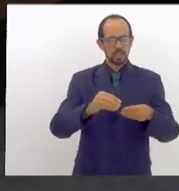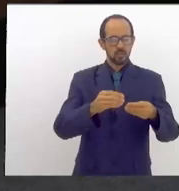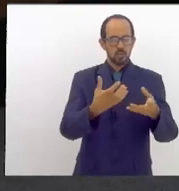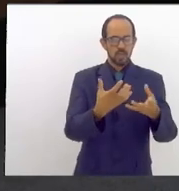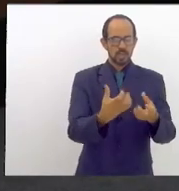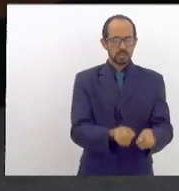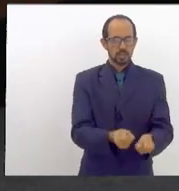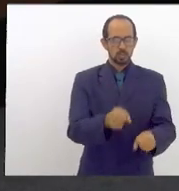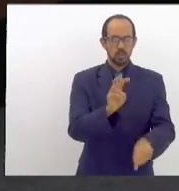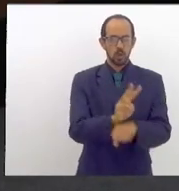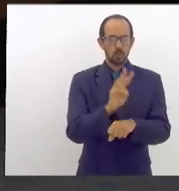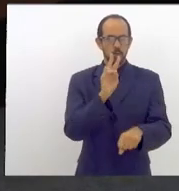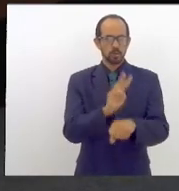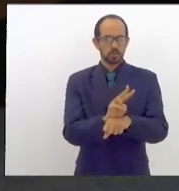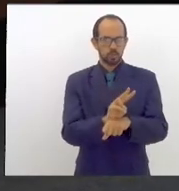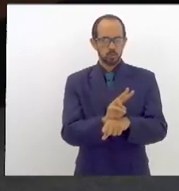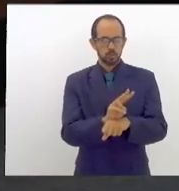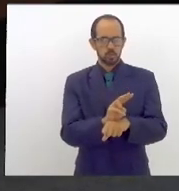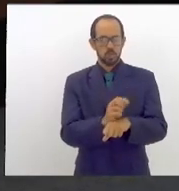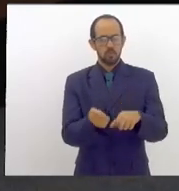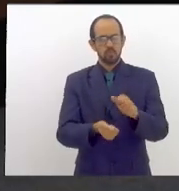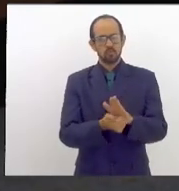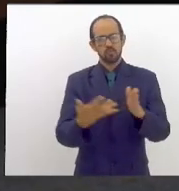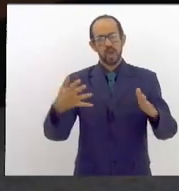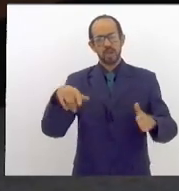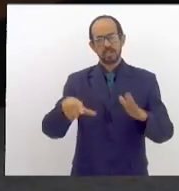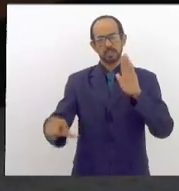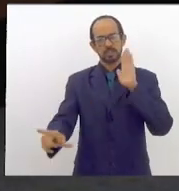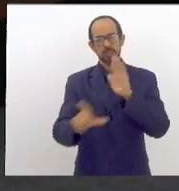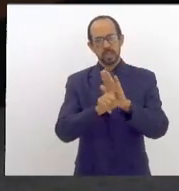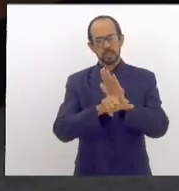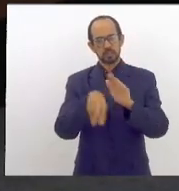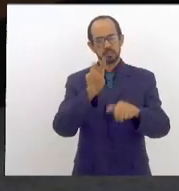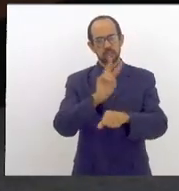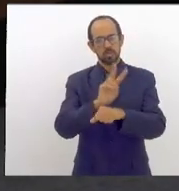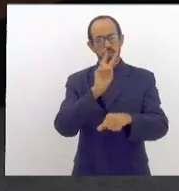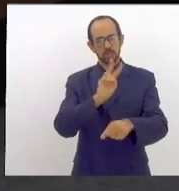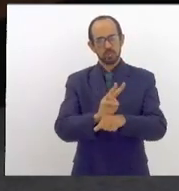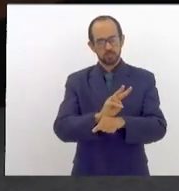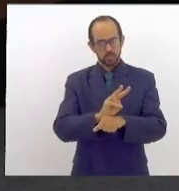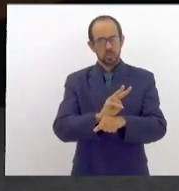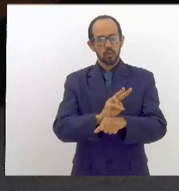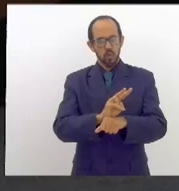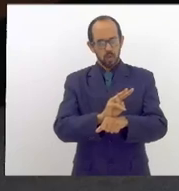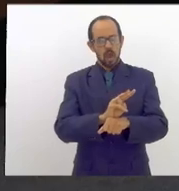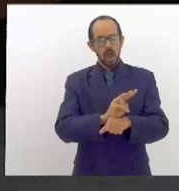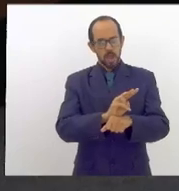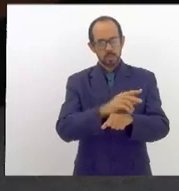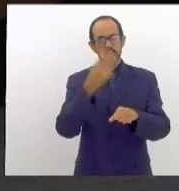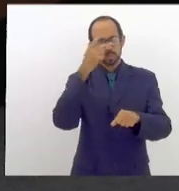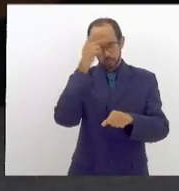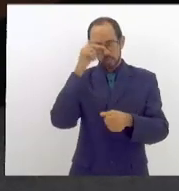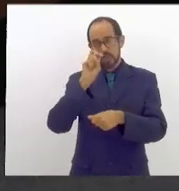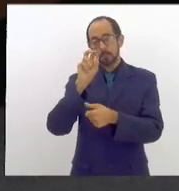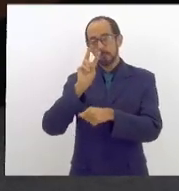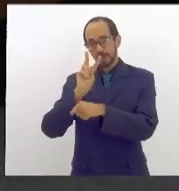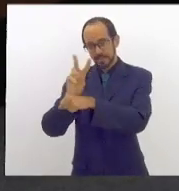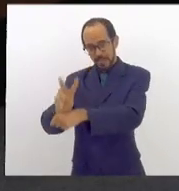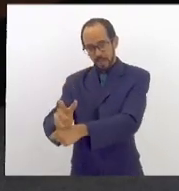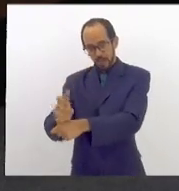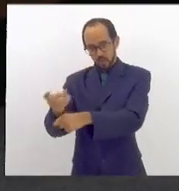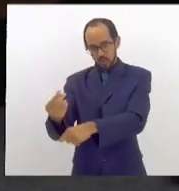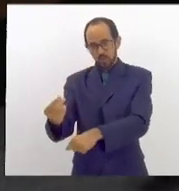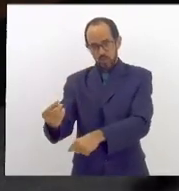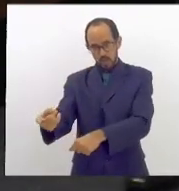proteção com muitas cláusulas de proteção aos credores internacionais e que nenhuma proteção